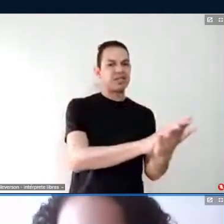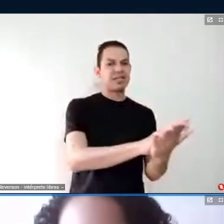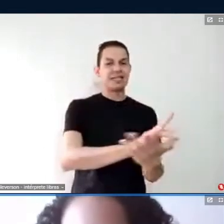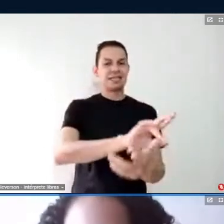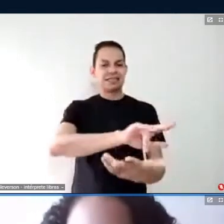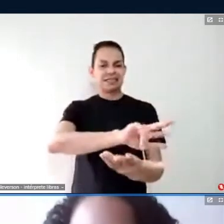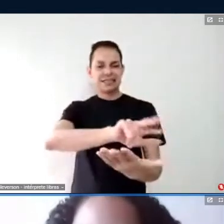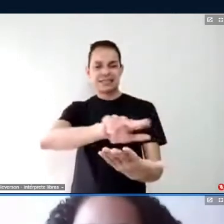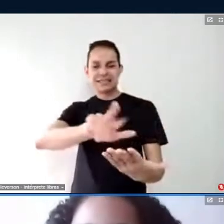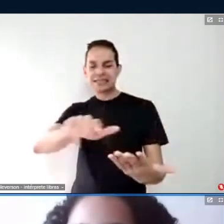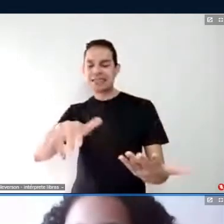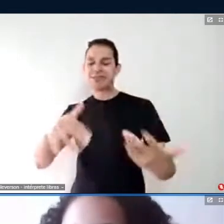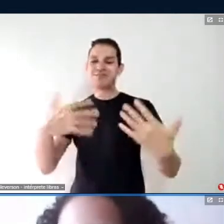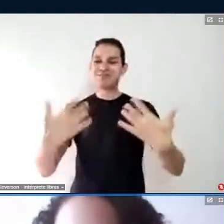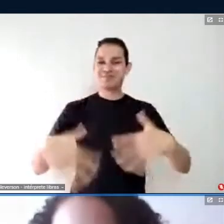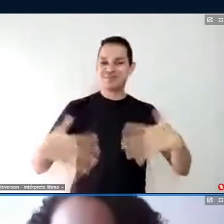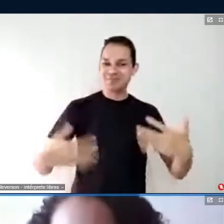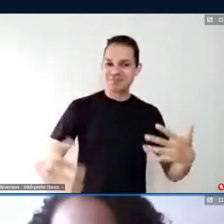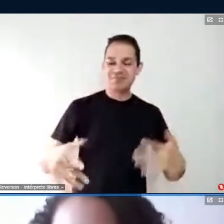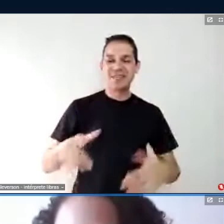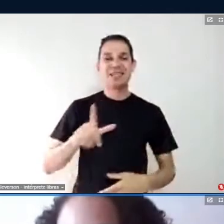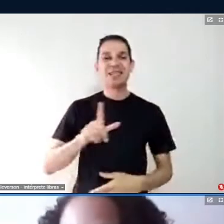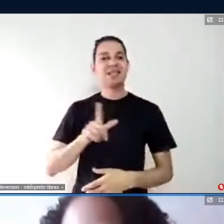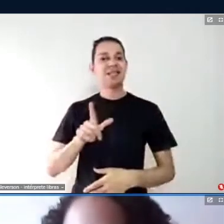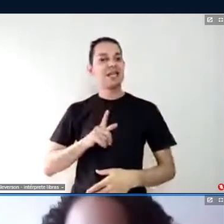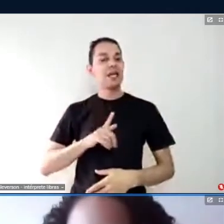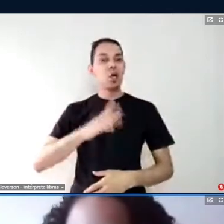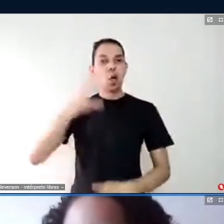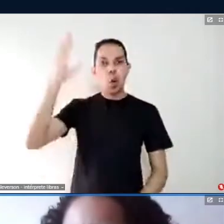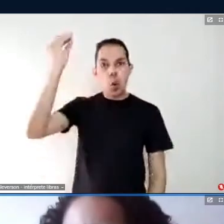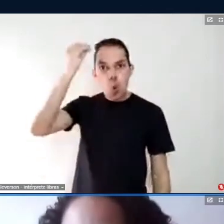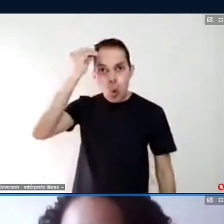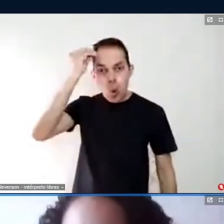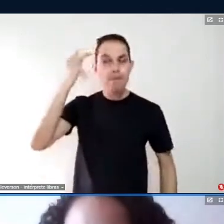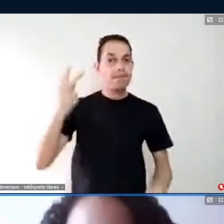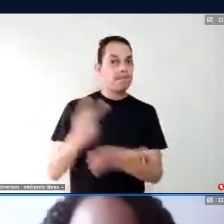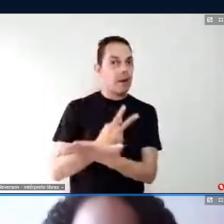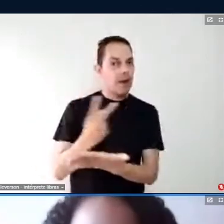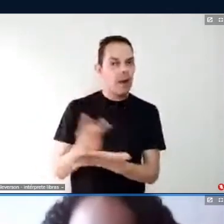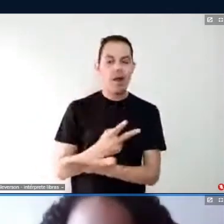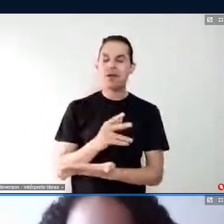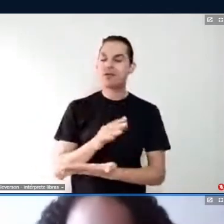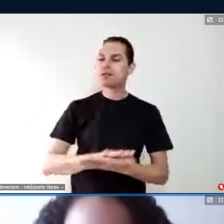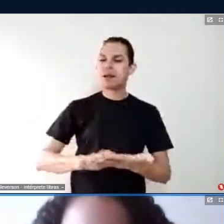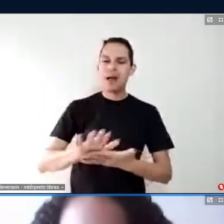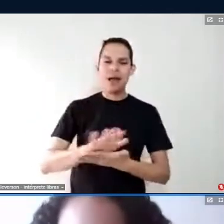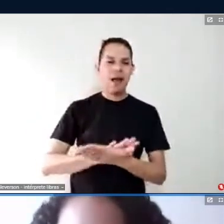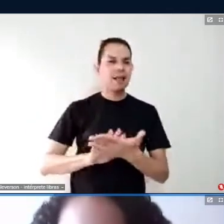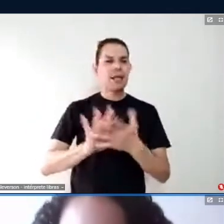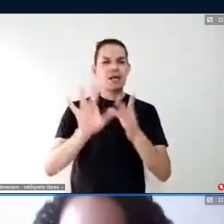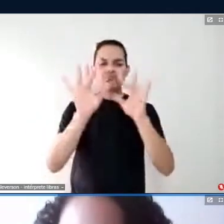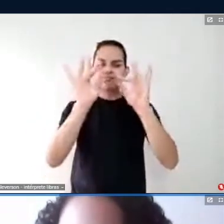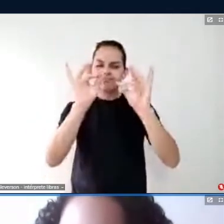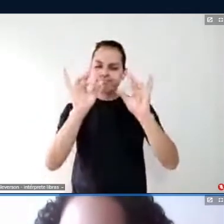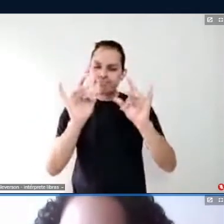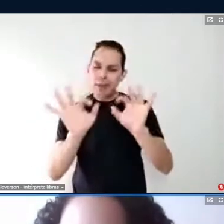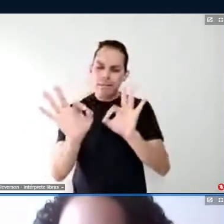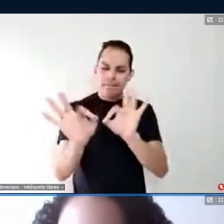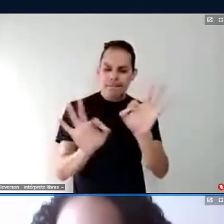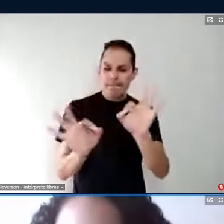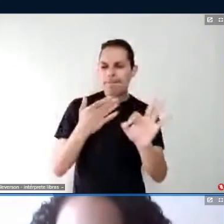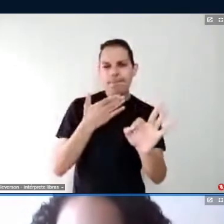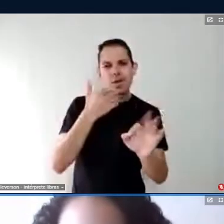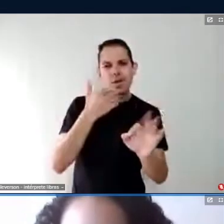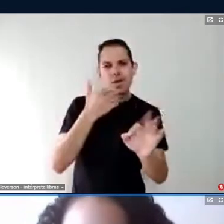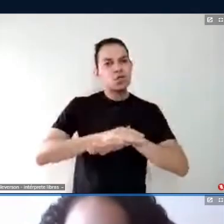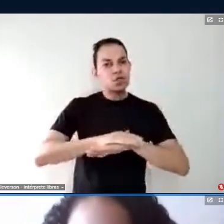envolvidas, então, jamais são culpas, são pontinhos que devem ser acrescentados, mas que não vai tirar